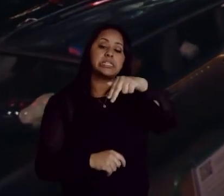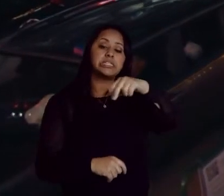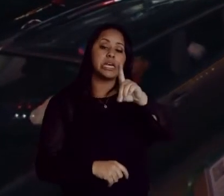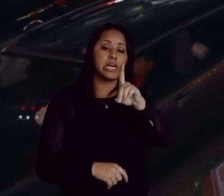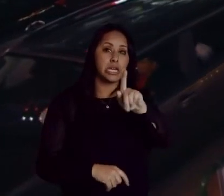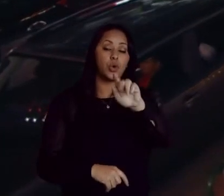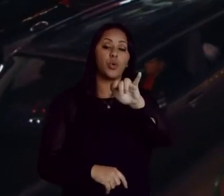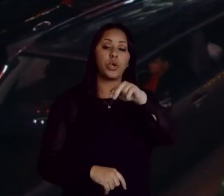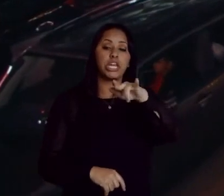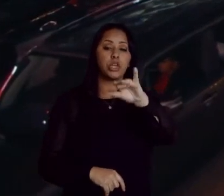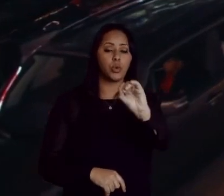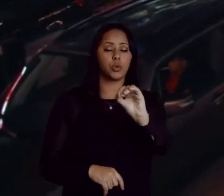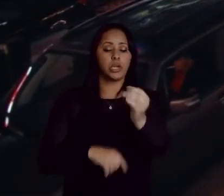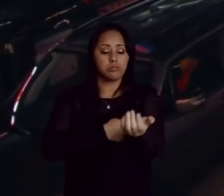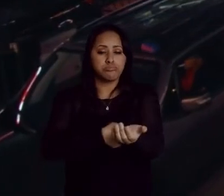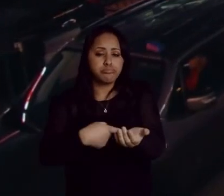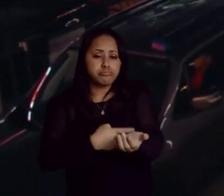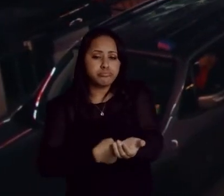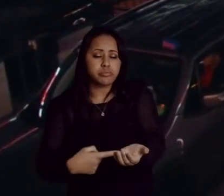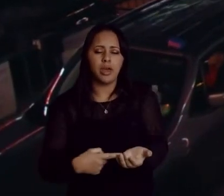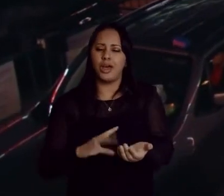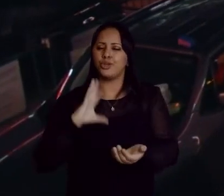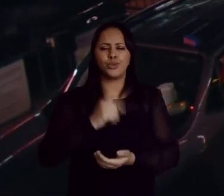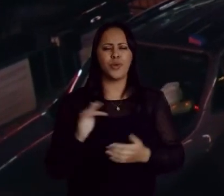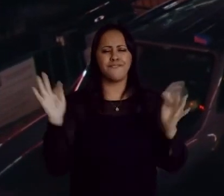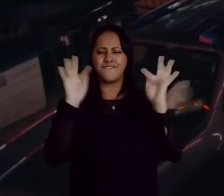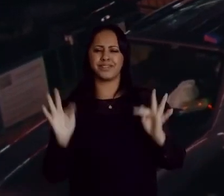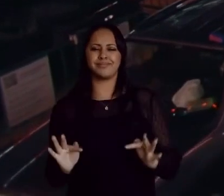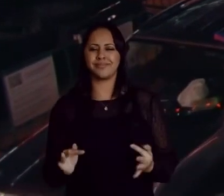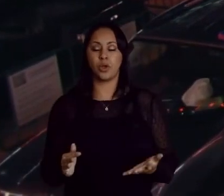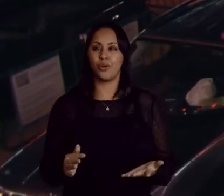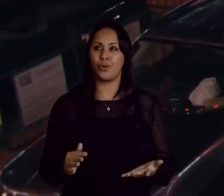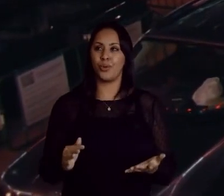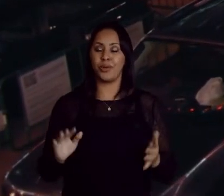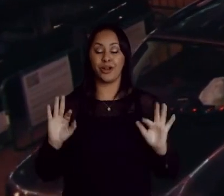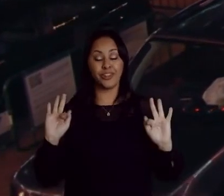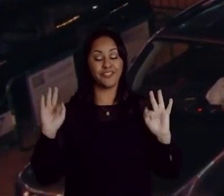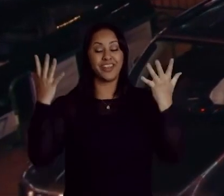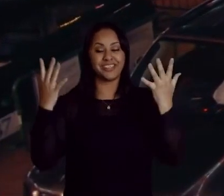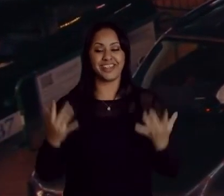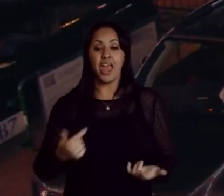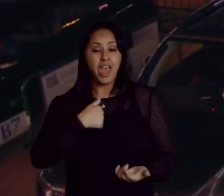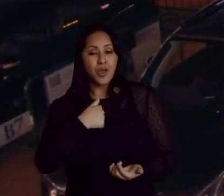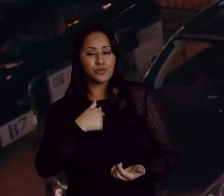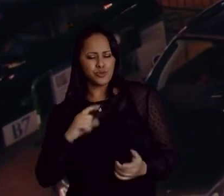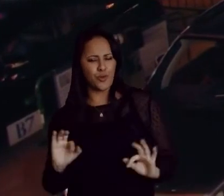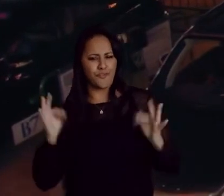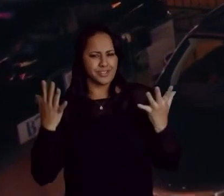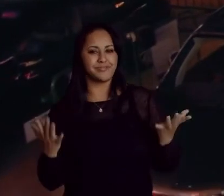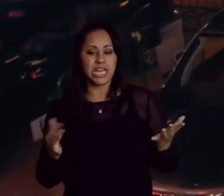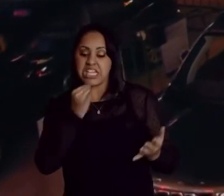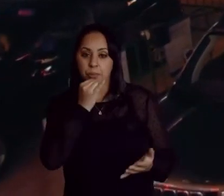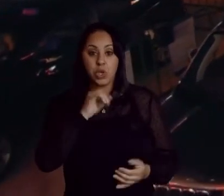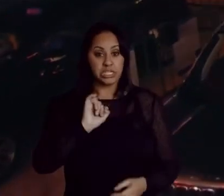emoção. O sanguíneo, tudo é festa. Eu sou sanguínea, gente. Tudo pra mim é festa. Se eu levar um